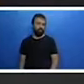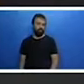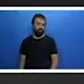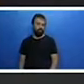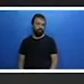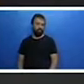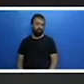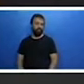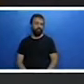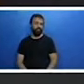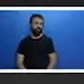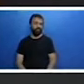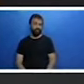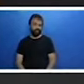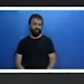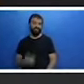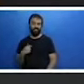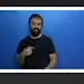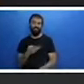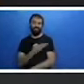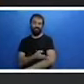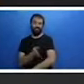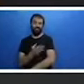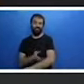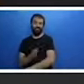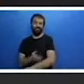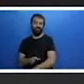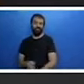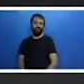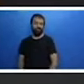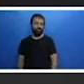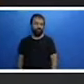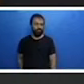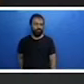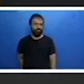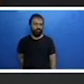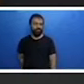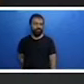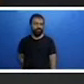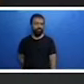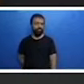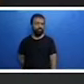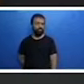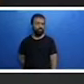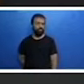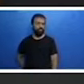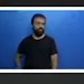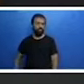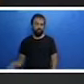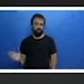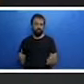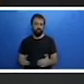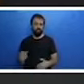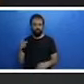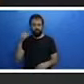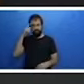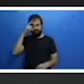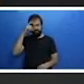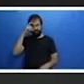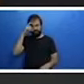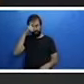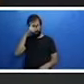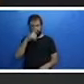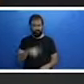é essa aqui eu já tinha treinado tô conseguindo fazer com você tá certo agora uma mais difícil vamos ver se eu vou